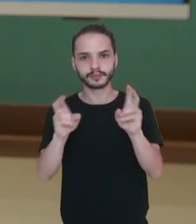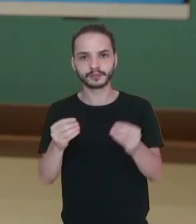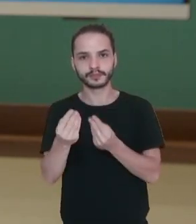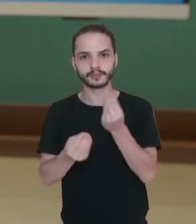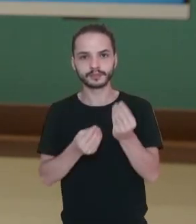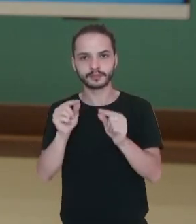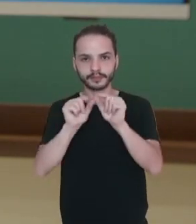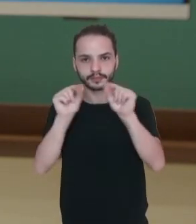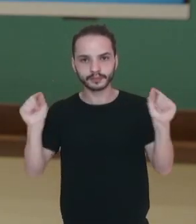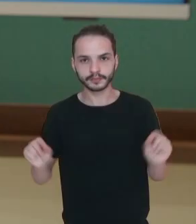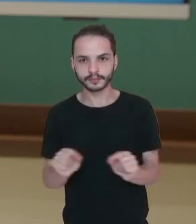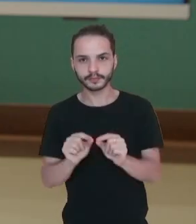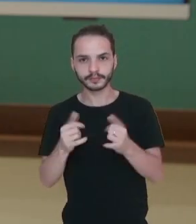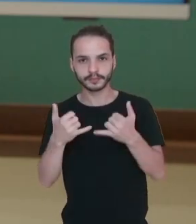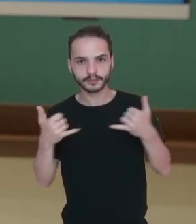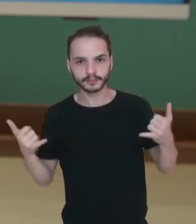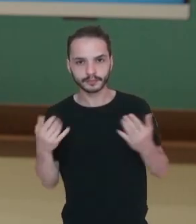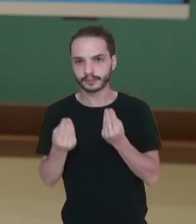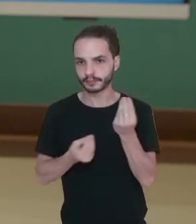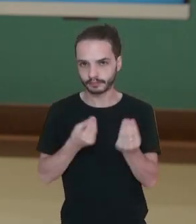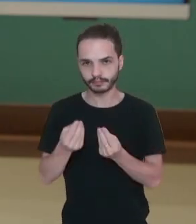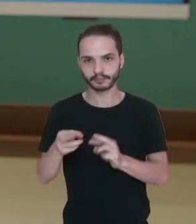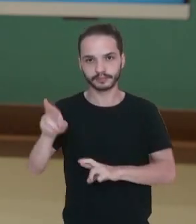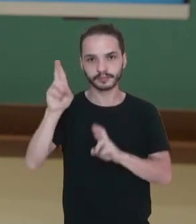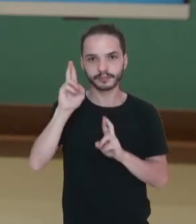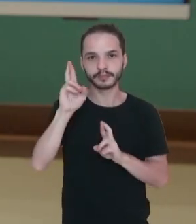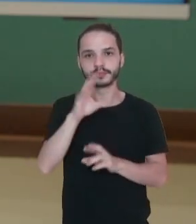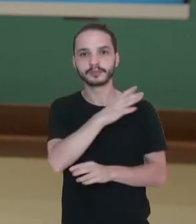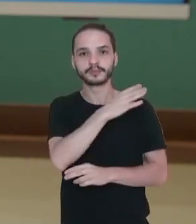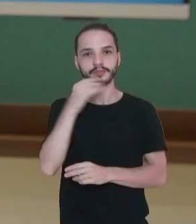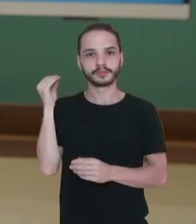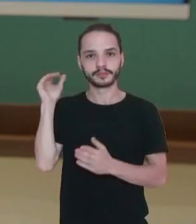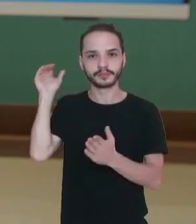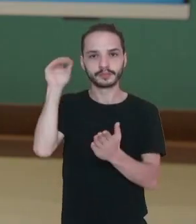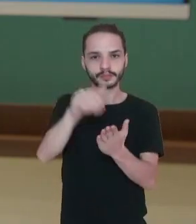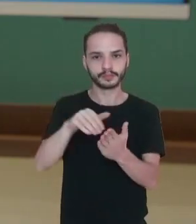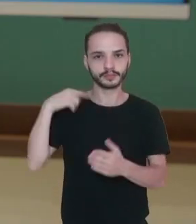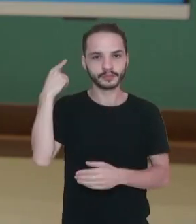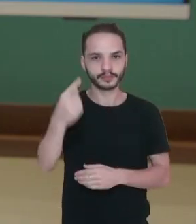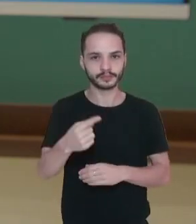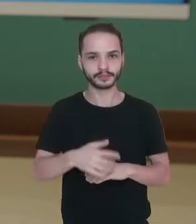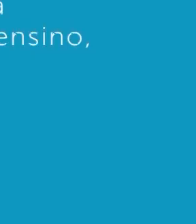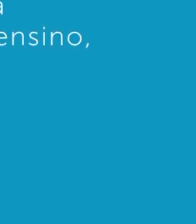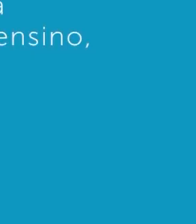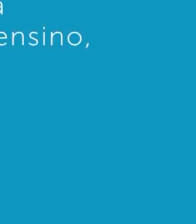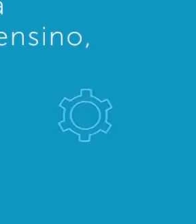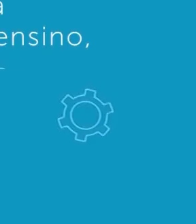reta em uma circunferência. Espero que vocês tenham gostado e até breve.